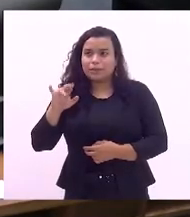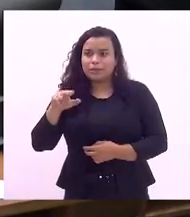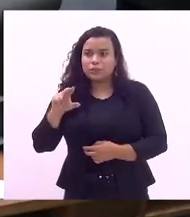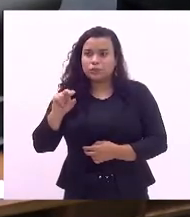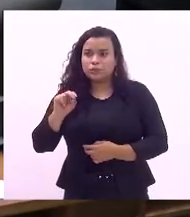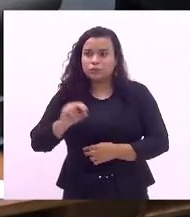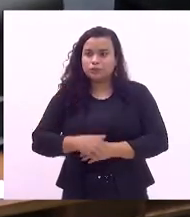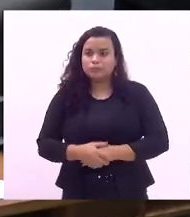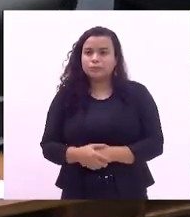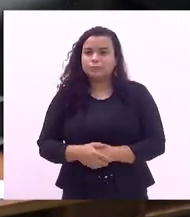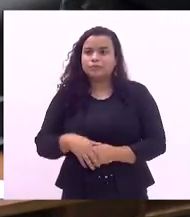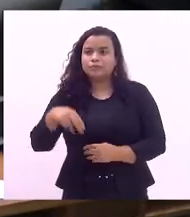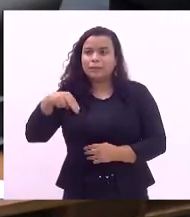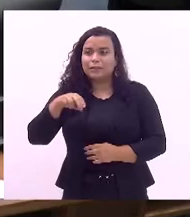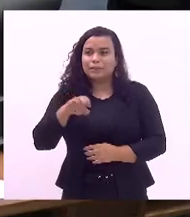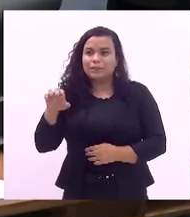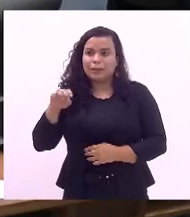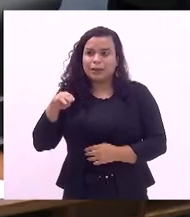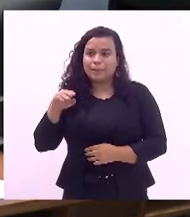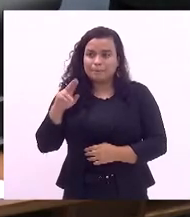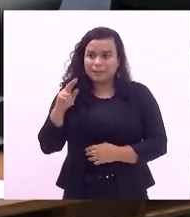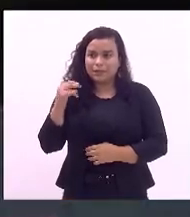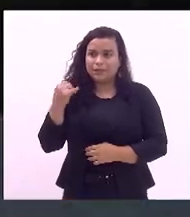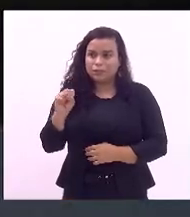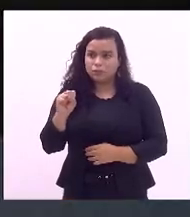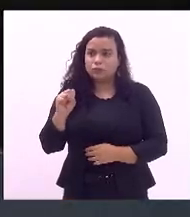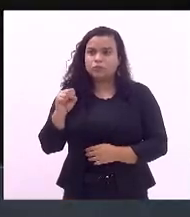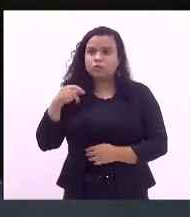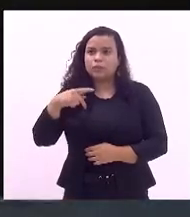em Neemias Pereira